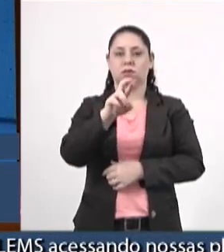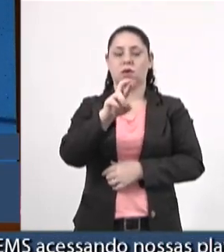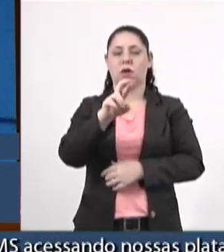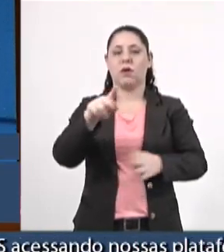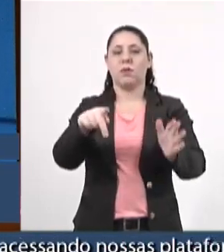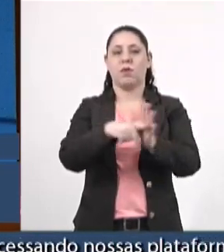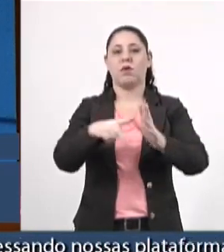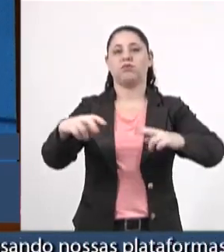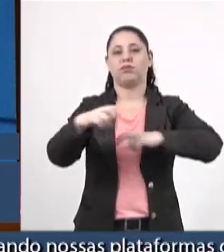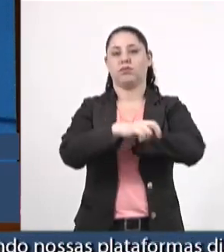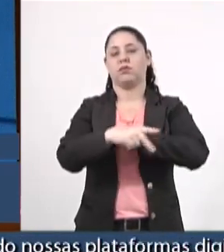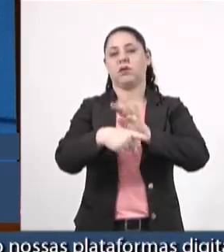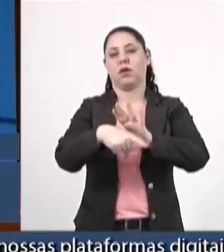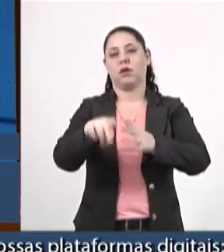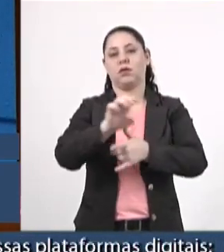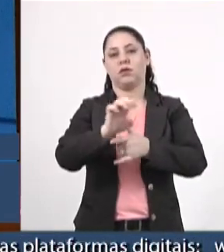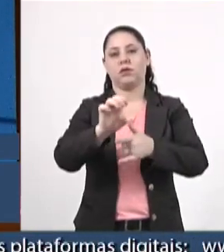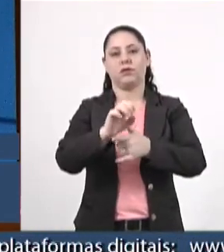Mato Grosso do Sul.